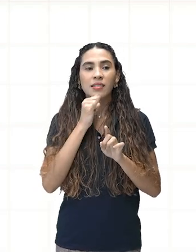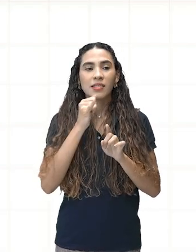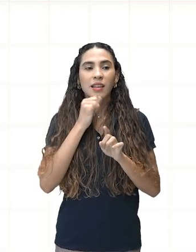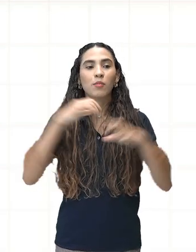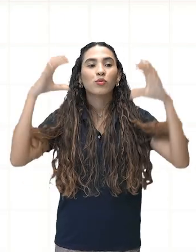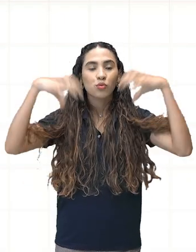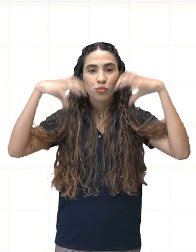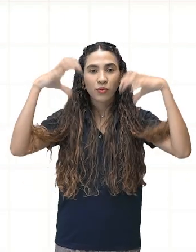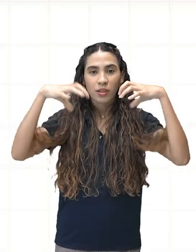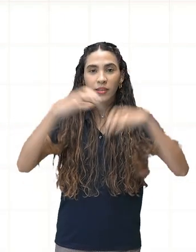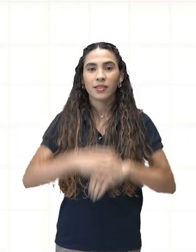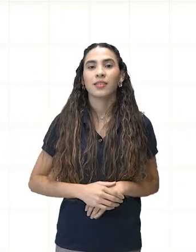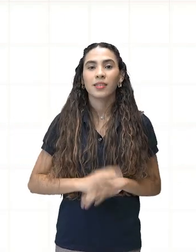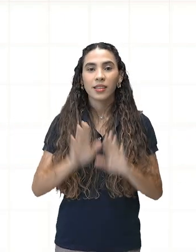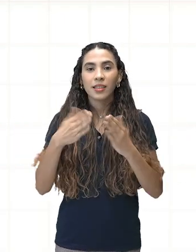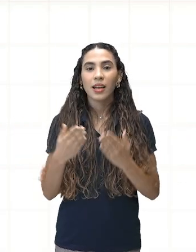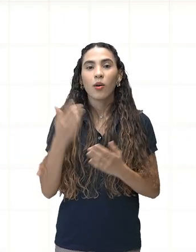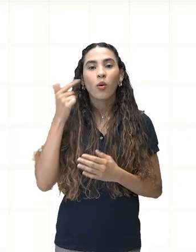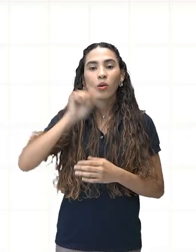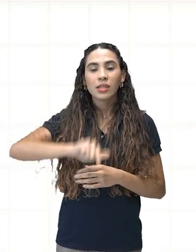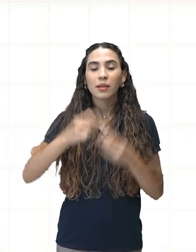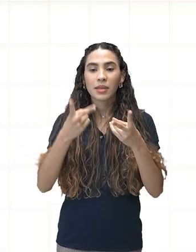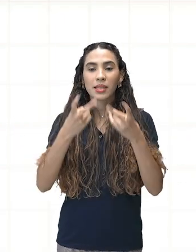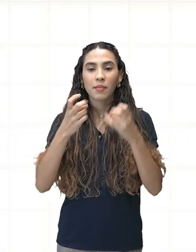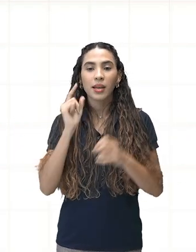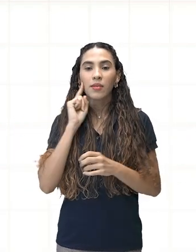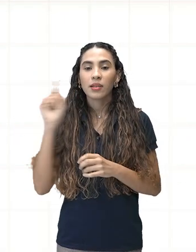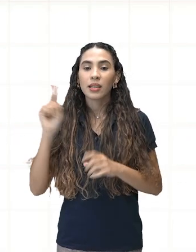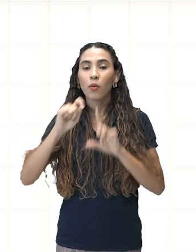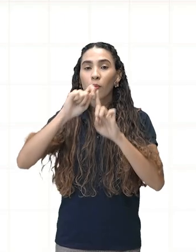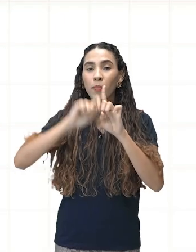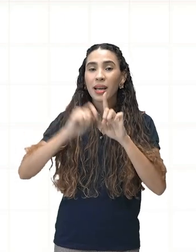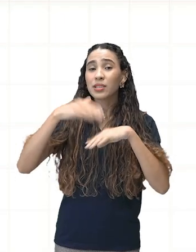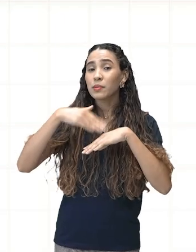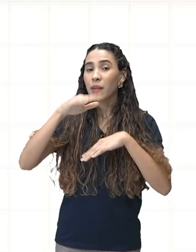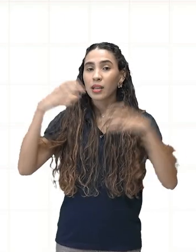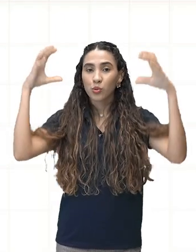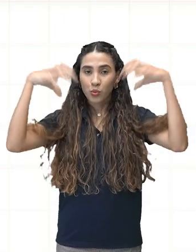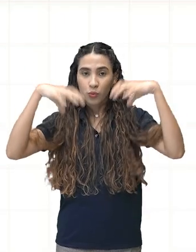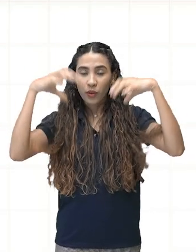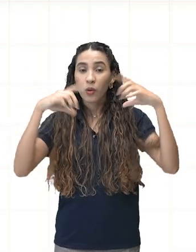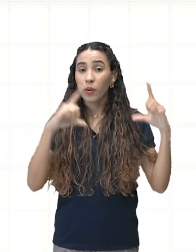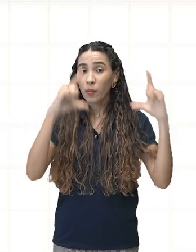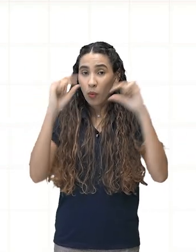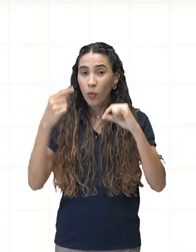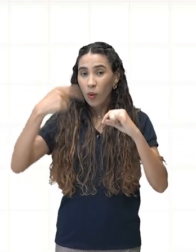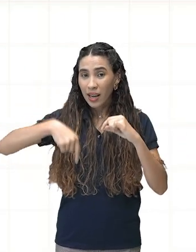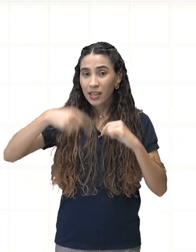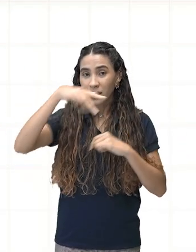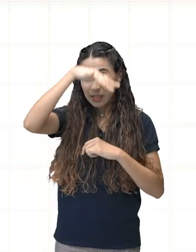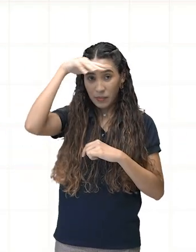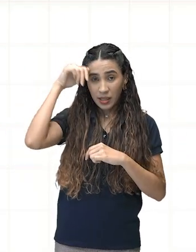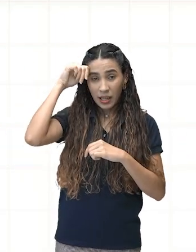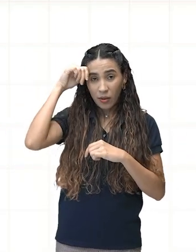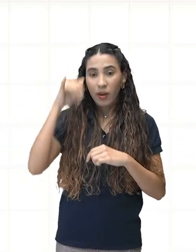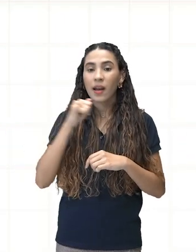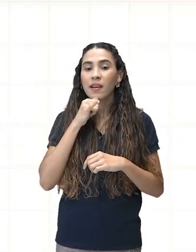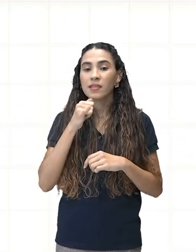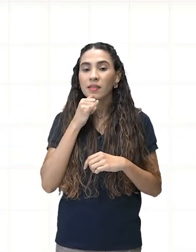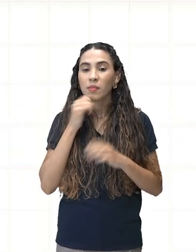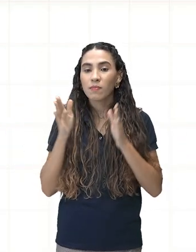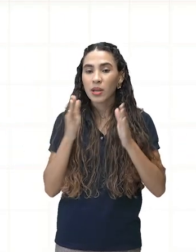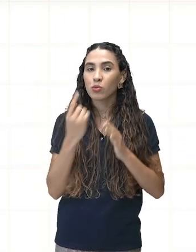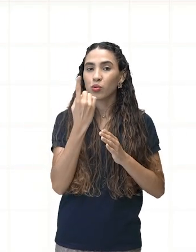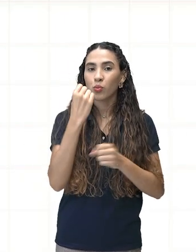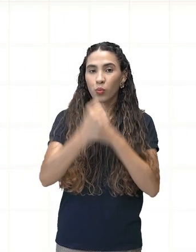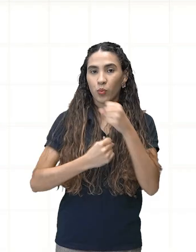é chuva. Olha como a gente consegue visualizar o mês que mais choveu, o mês que menos choveu na cidade de Manaus, numa janela de tempo de